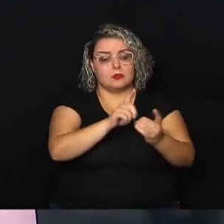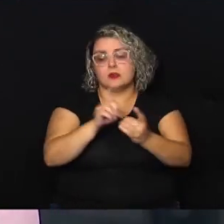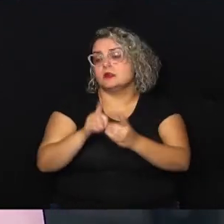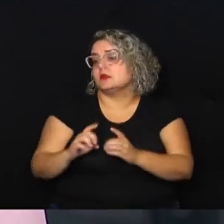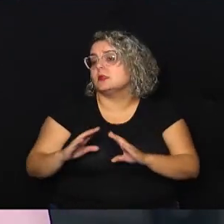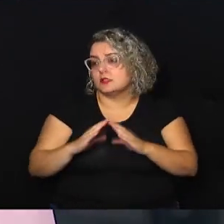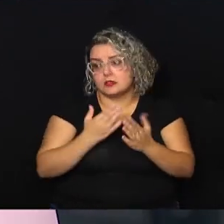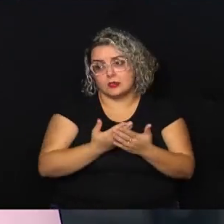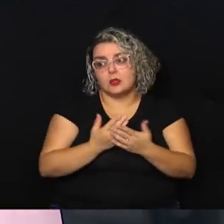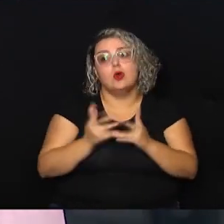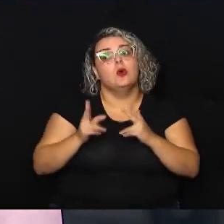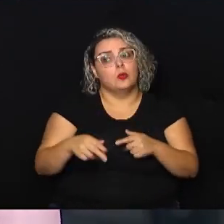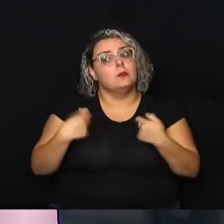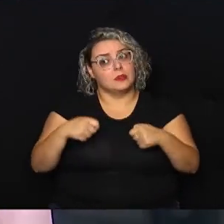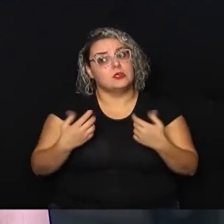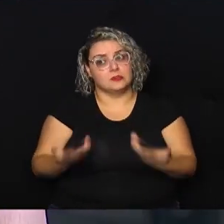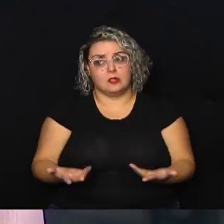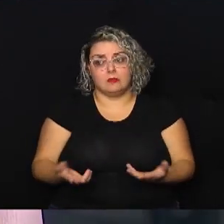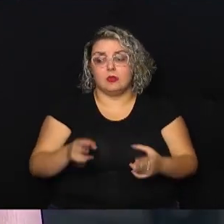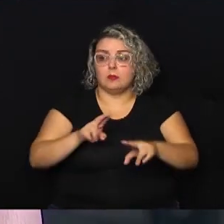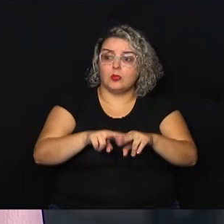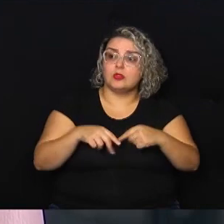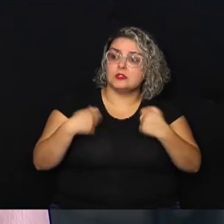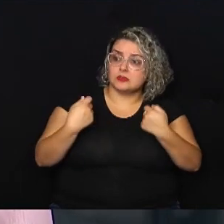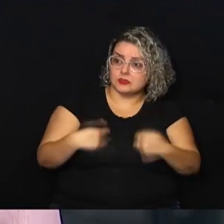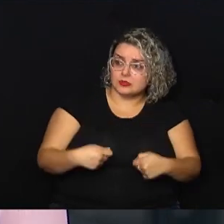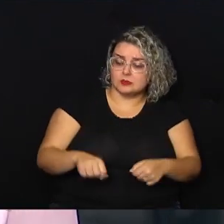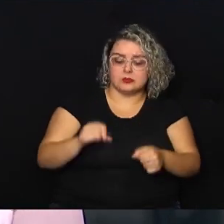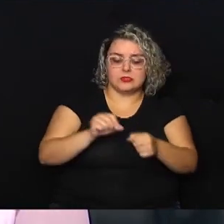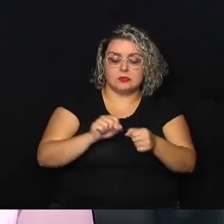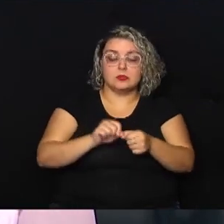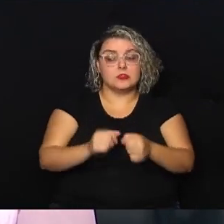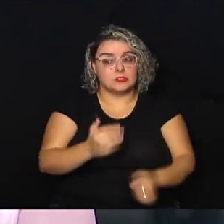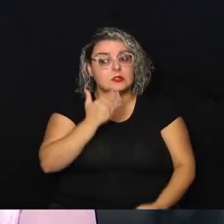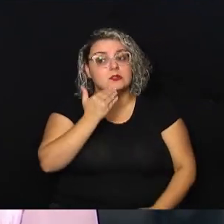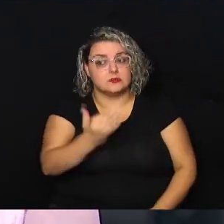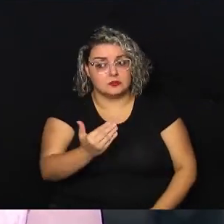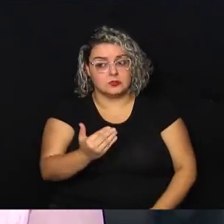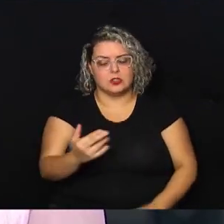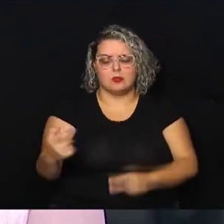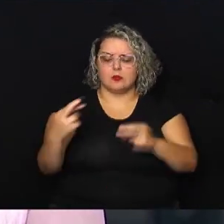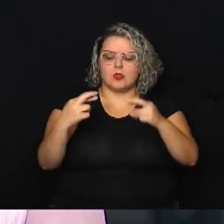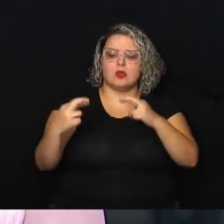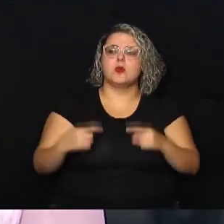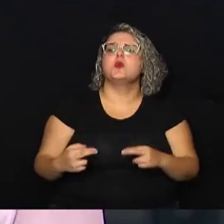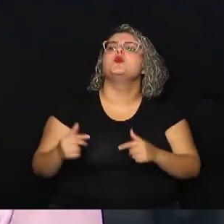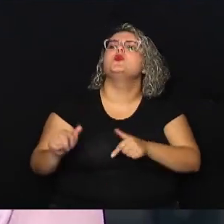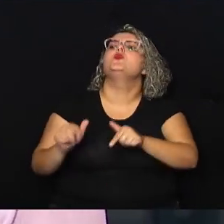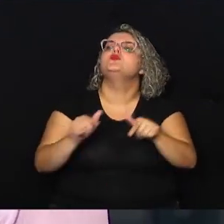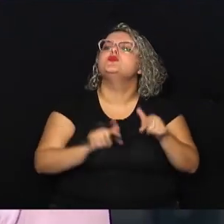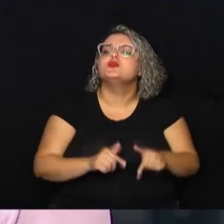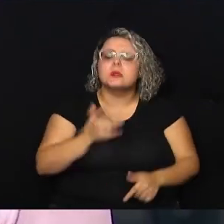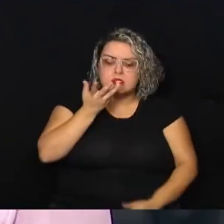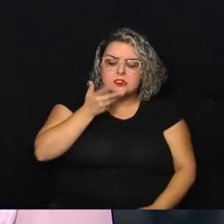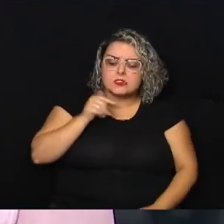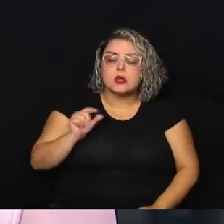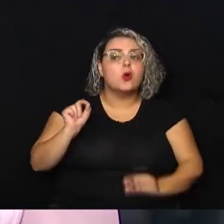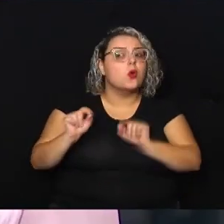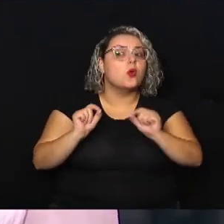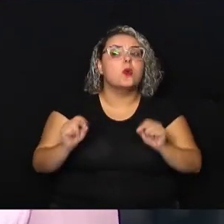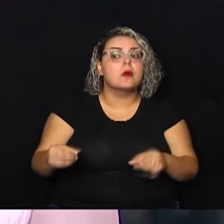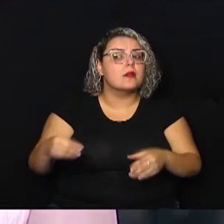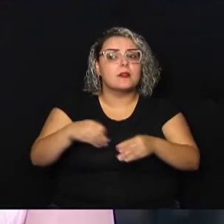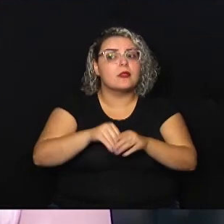escolas como deveriam. Por isso, nós fizemos esse pedido para fazer o levantamento de onde estão essas crianças, o que tem nessas